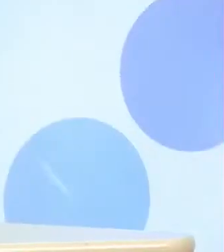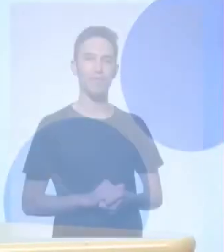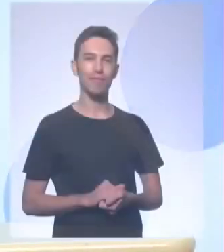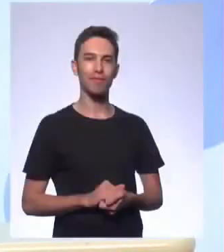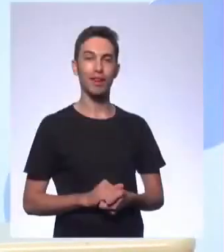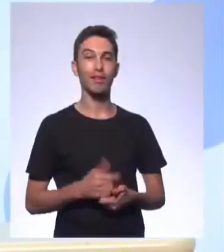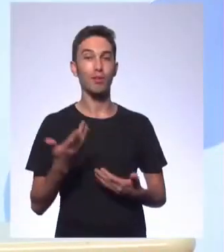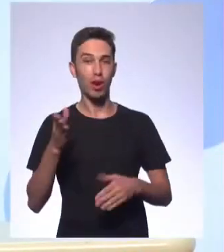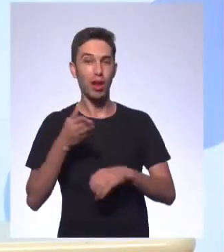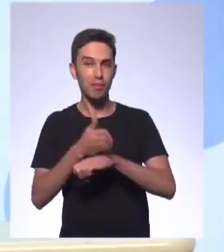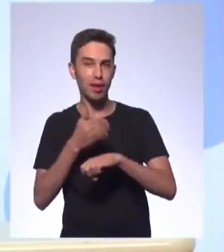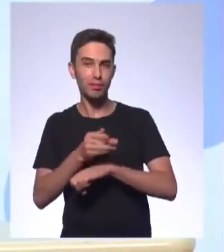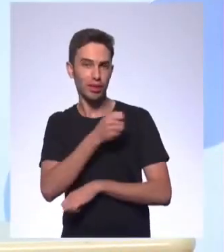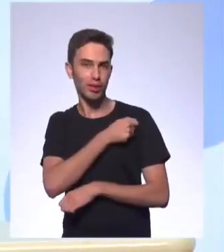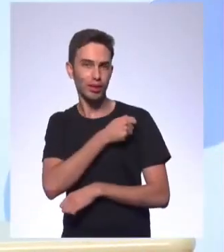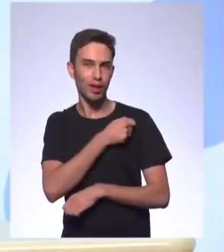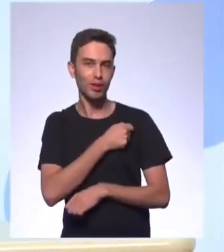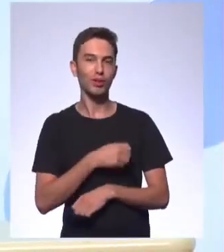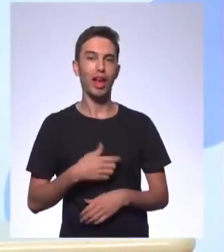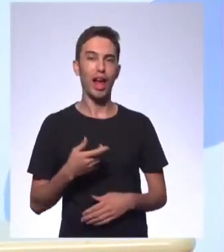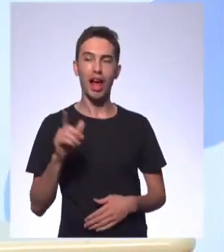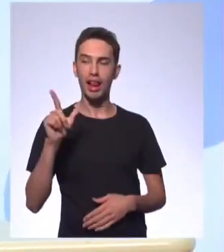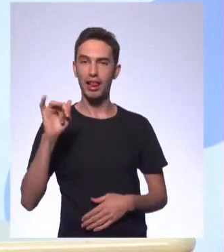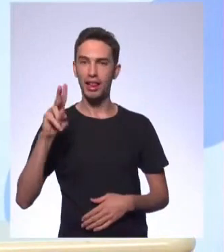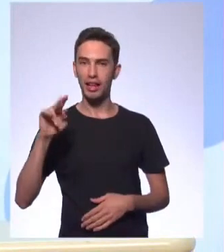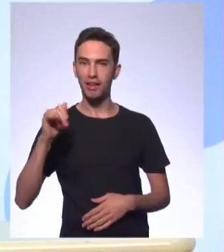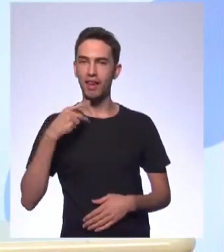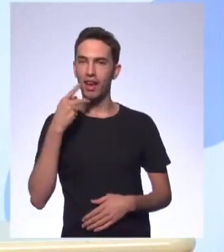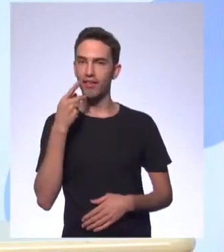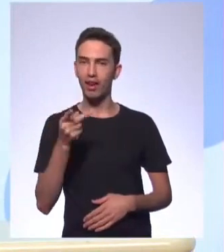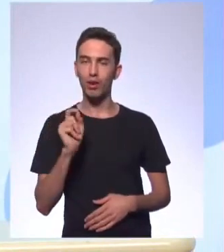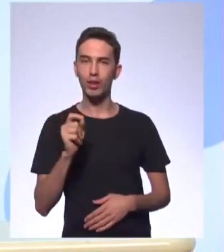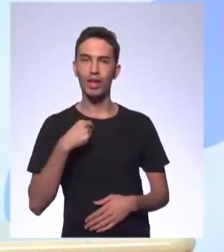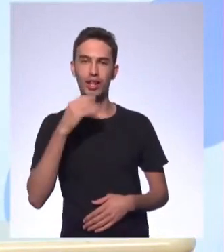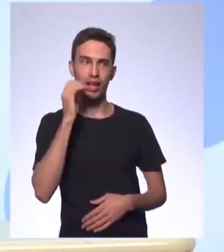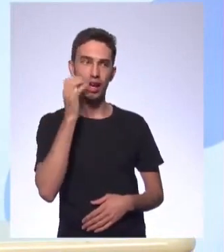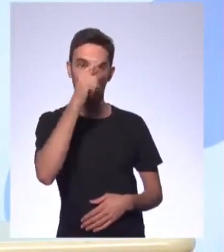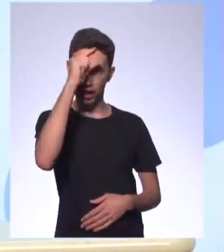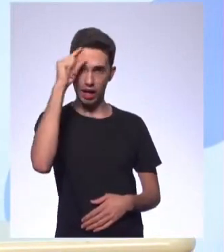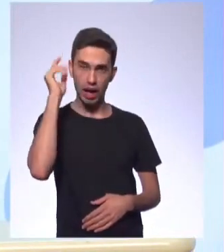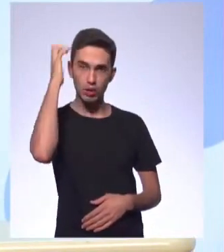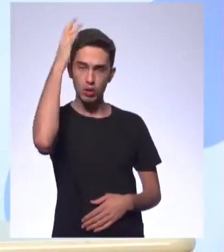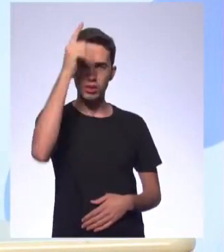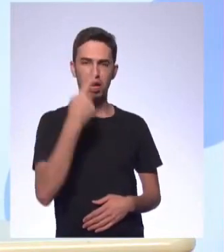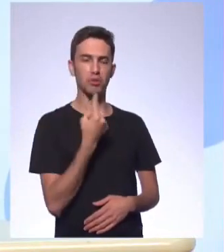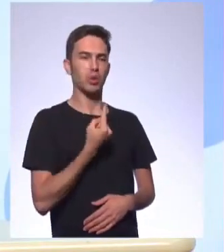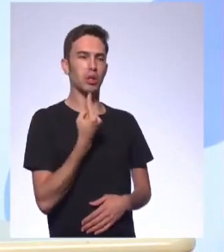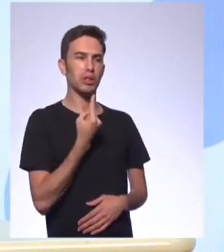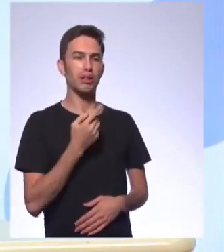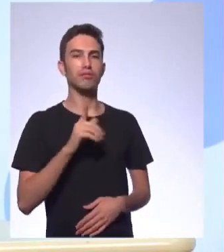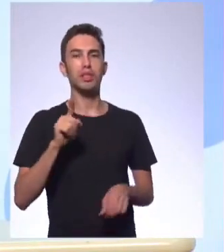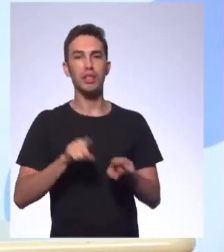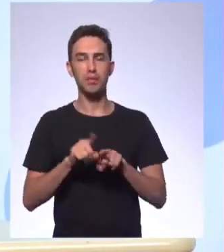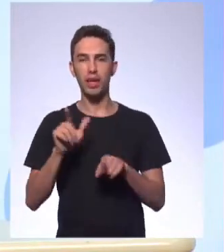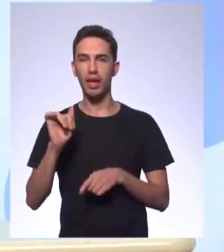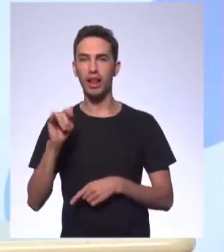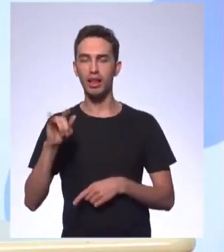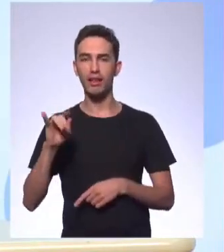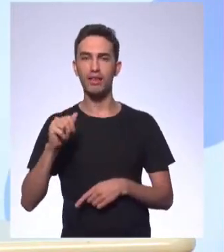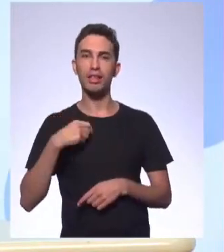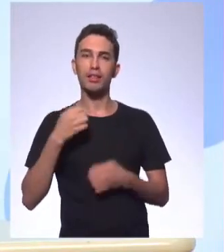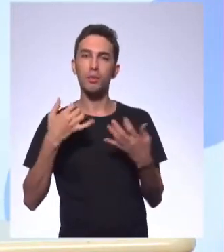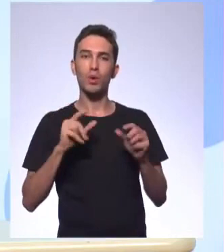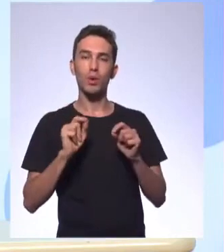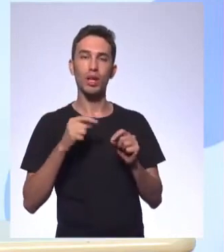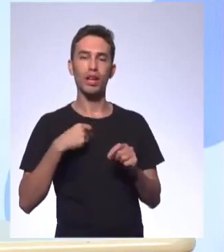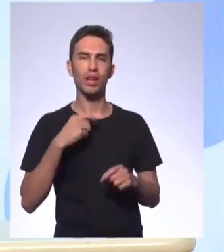Vamos lá, a participação dos nossos alunos. A aluna Lívia fala que Cazuza era um homem solitário. E a aluna Esther fala que era um homem que